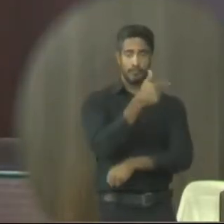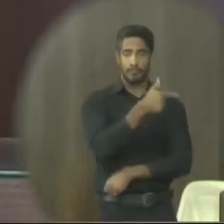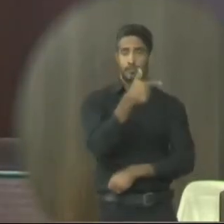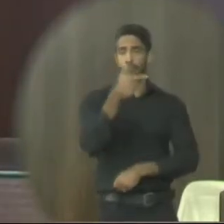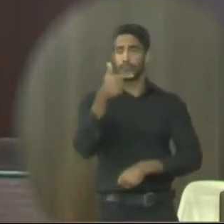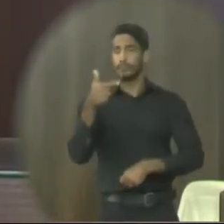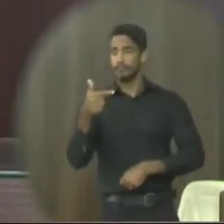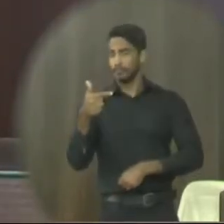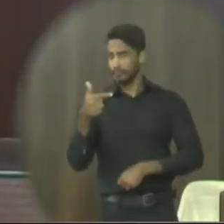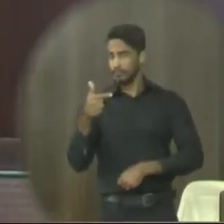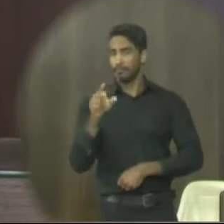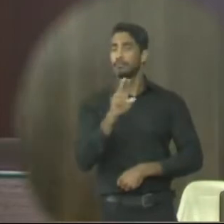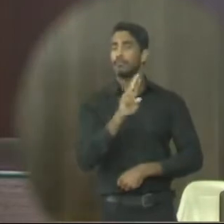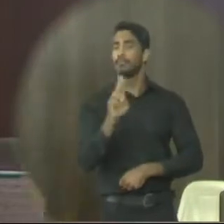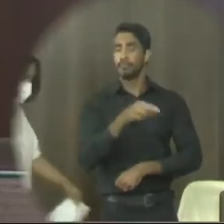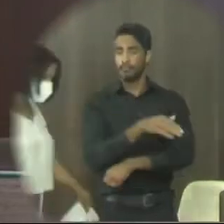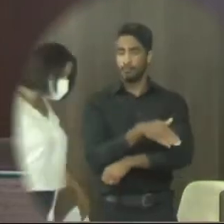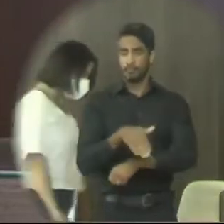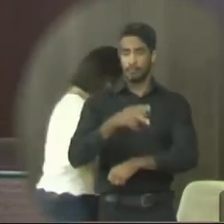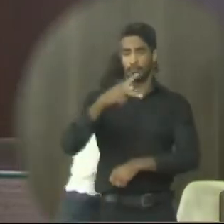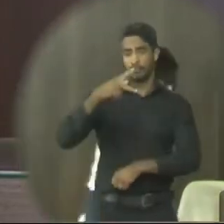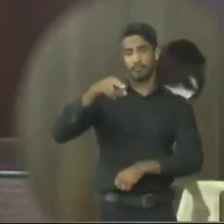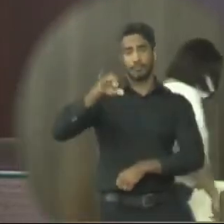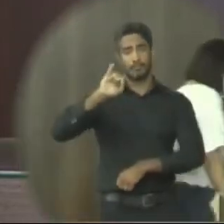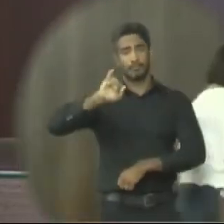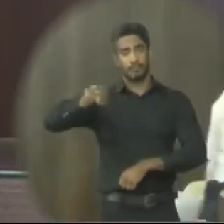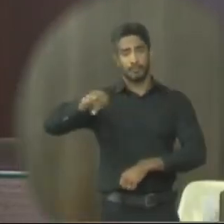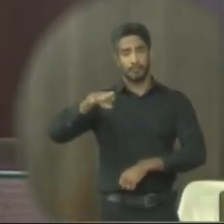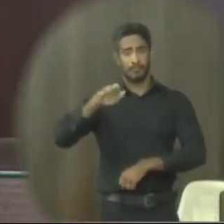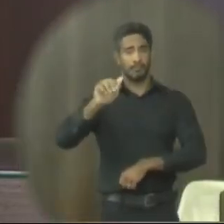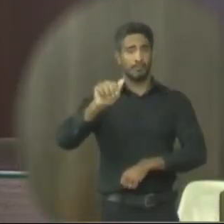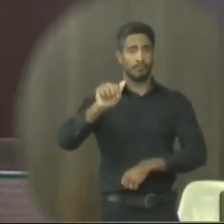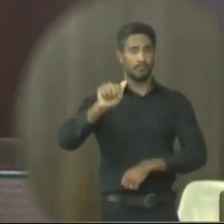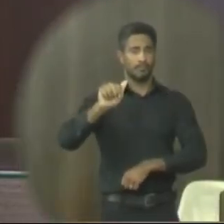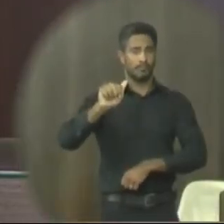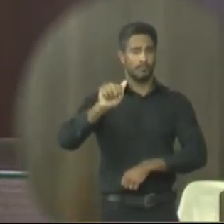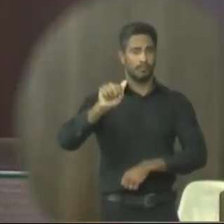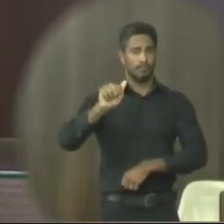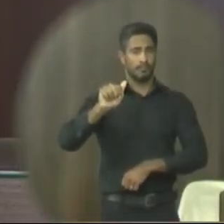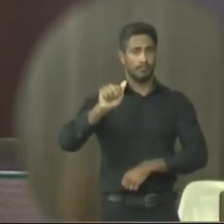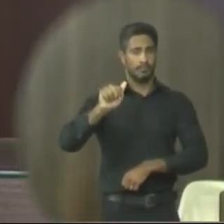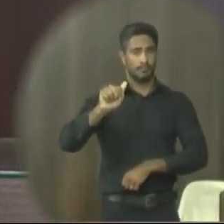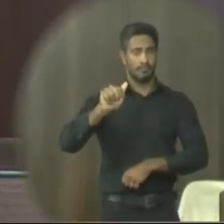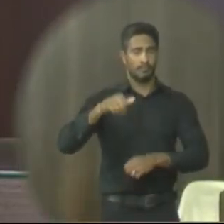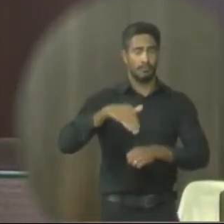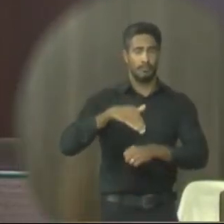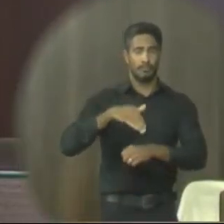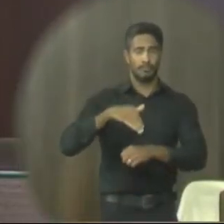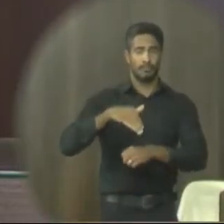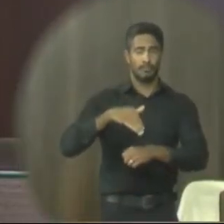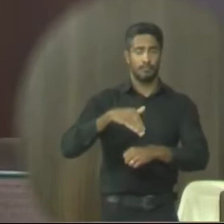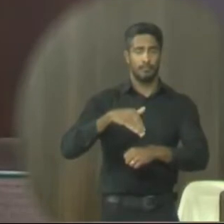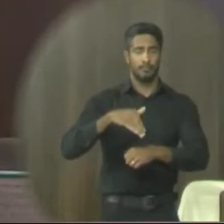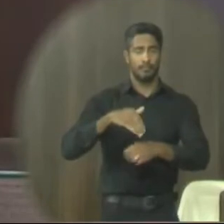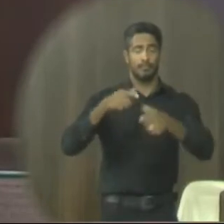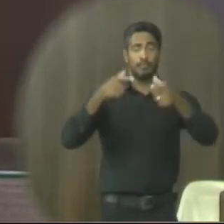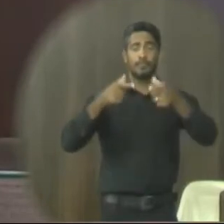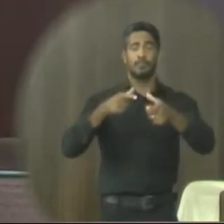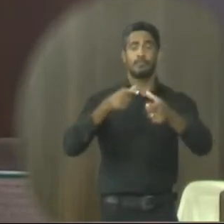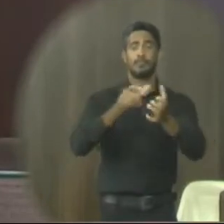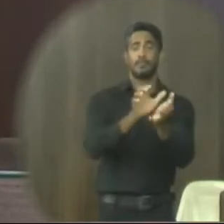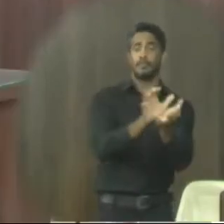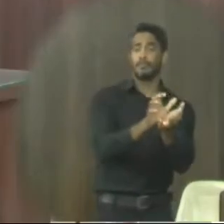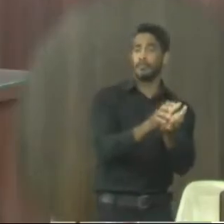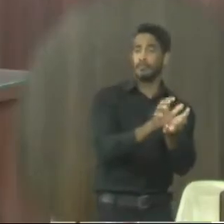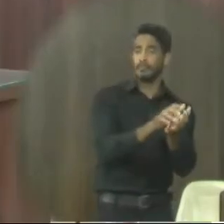032-2022, da denominação a rua projetada em continuidade da rua Boaventura Marques da Silva, no bairro